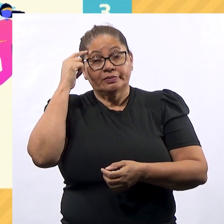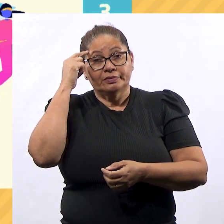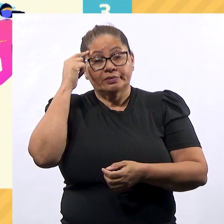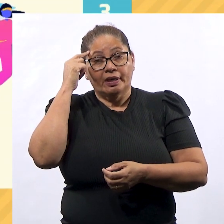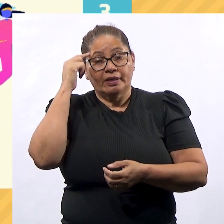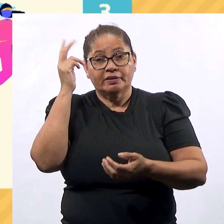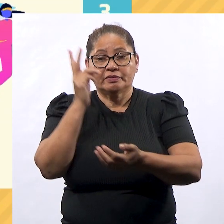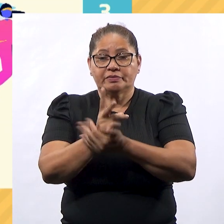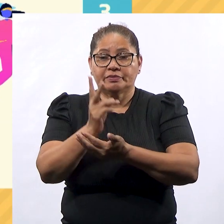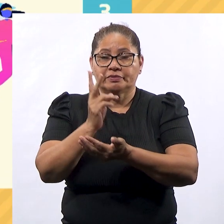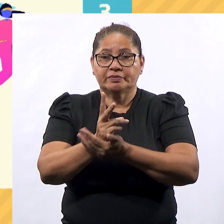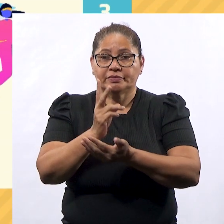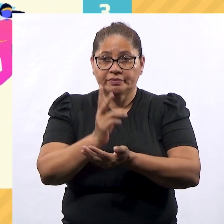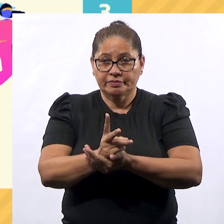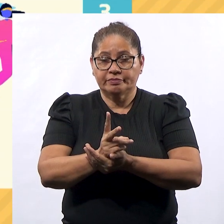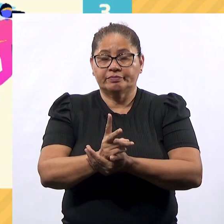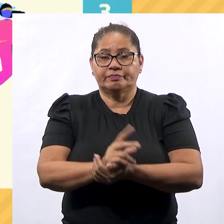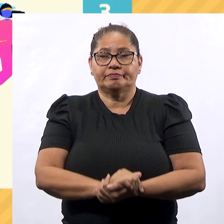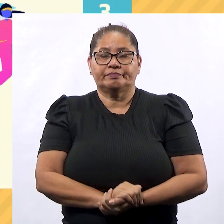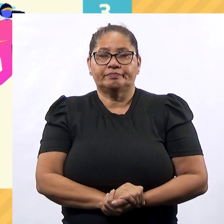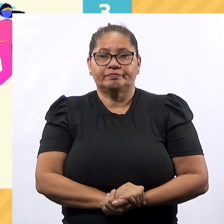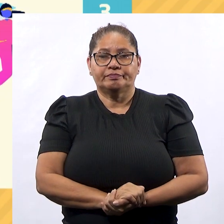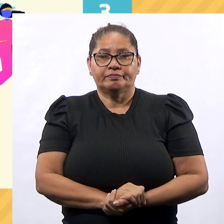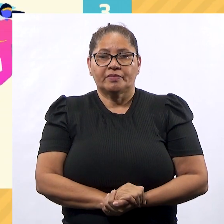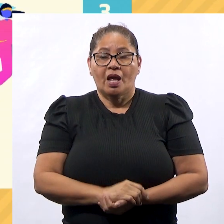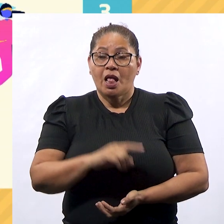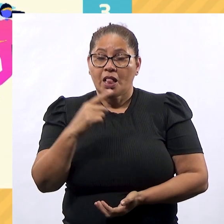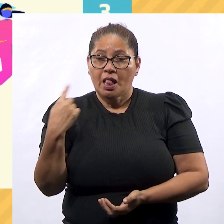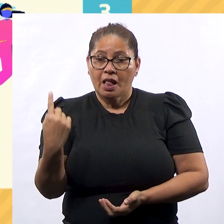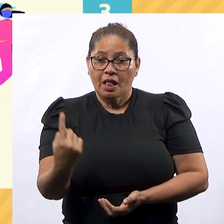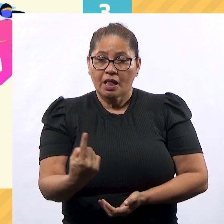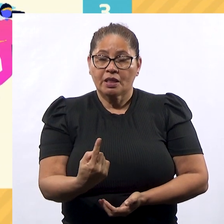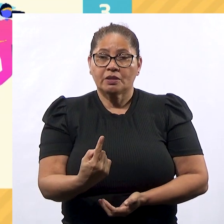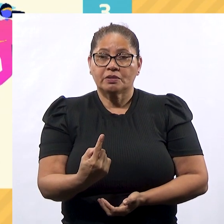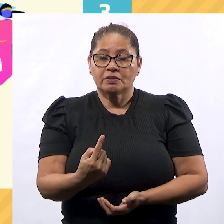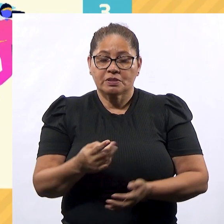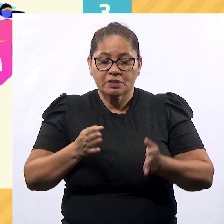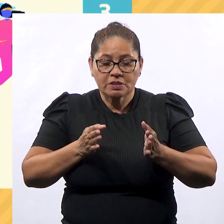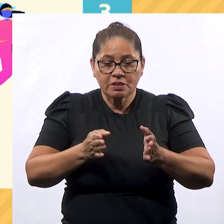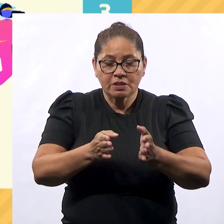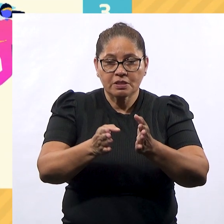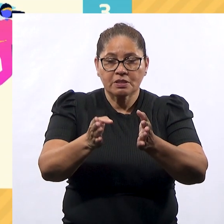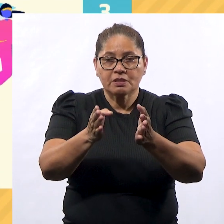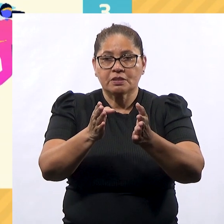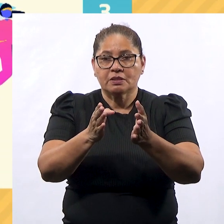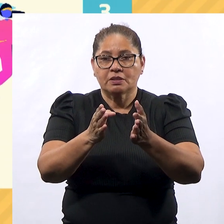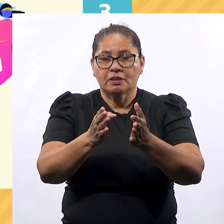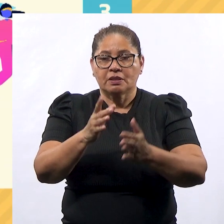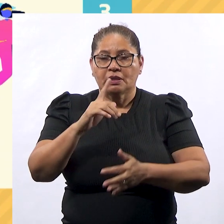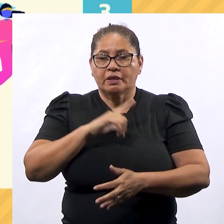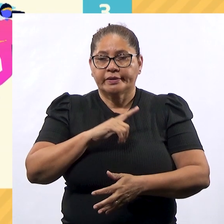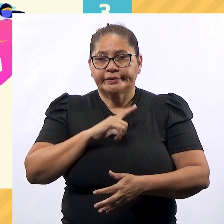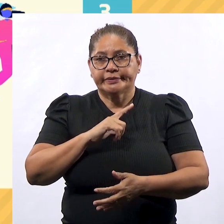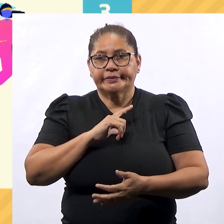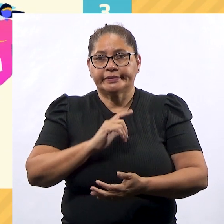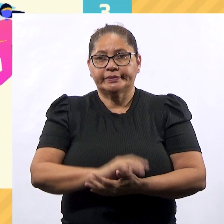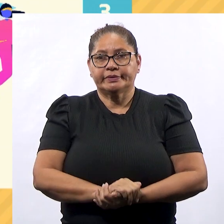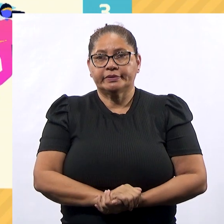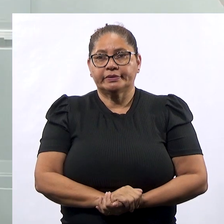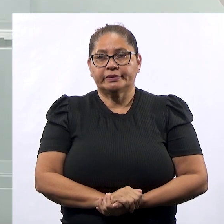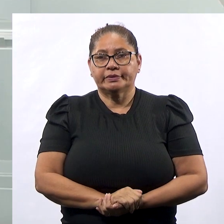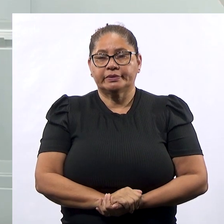dessa ideia que a gente vai seguir reto toda a vida aqui. Então, na nossa trilha, a gente vai ter